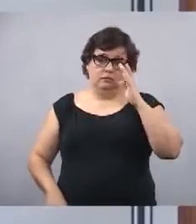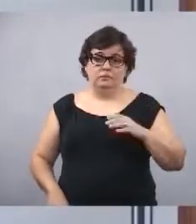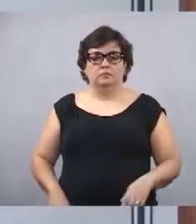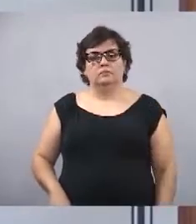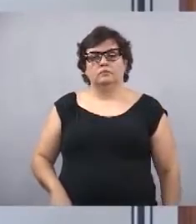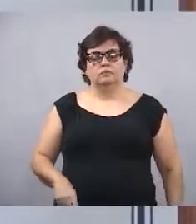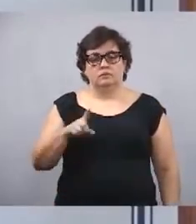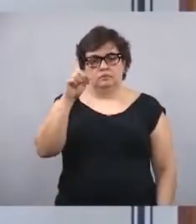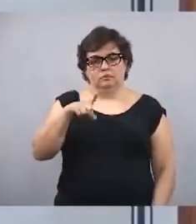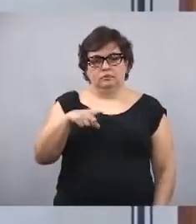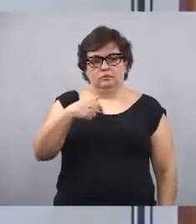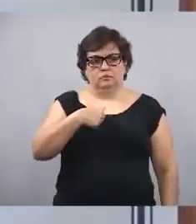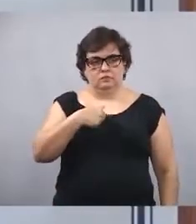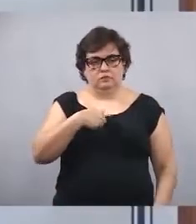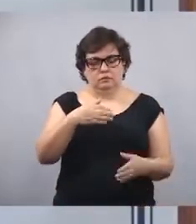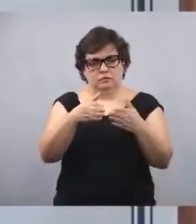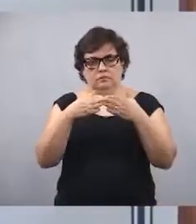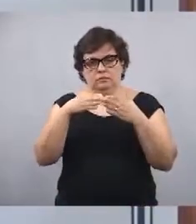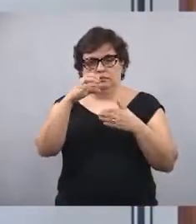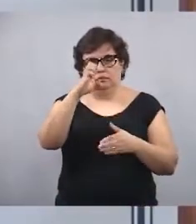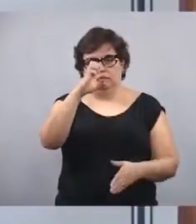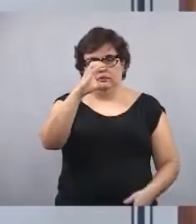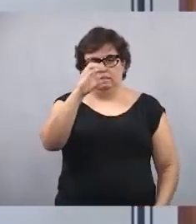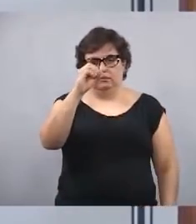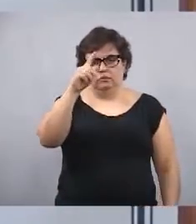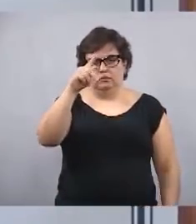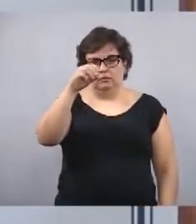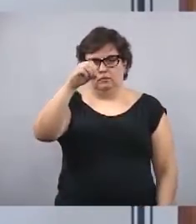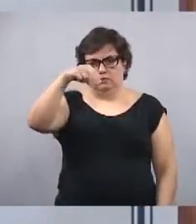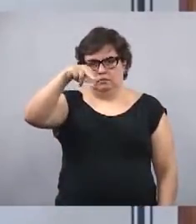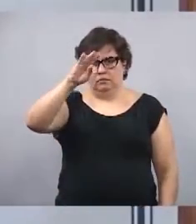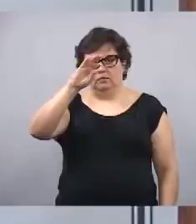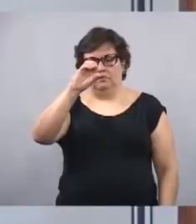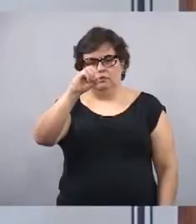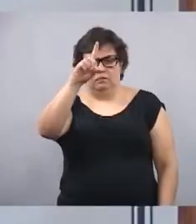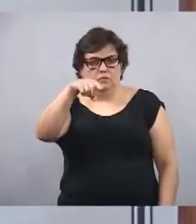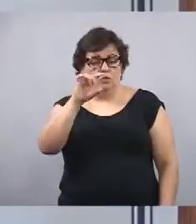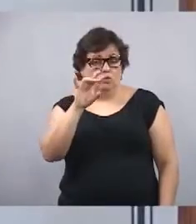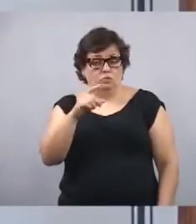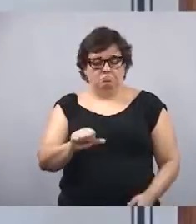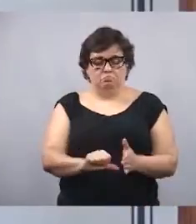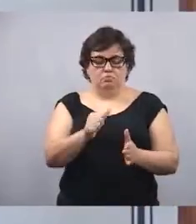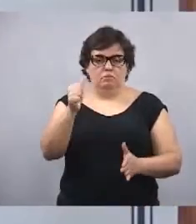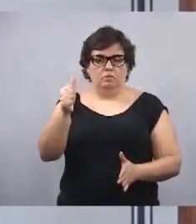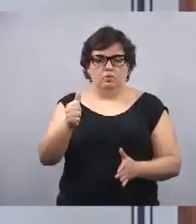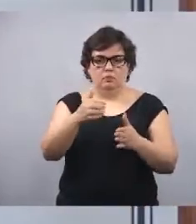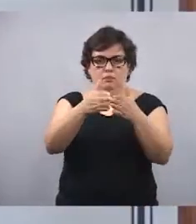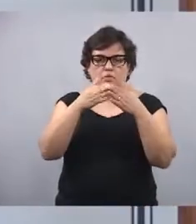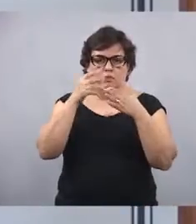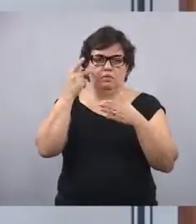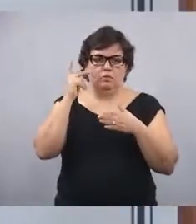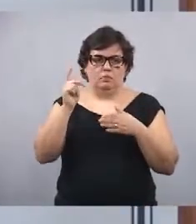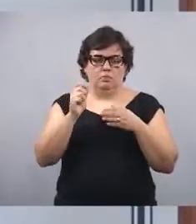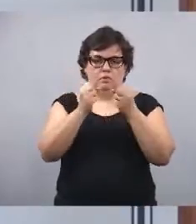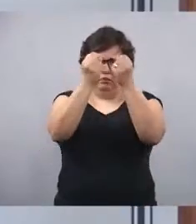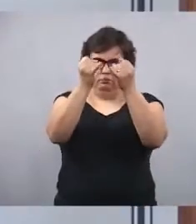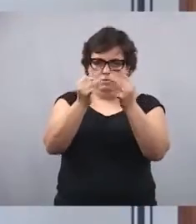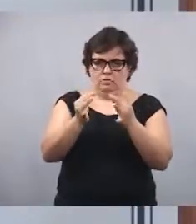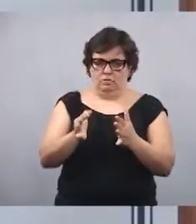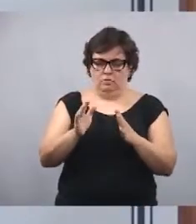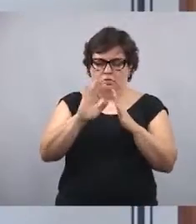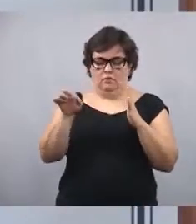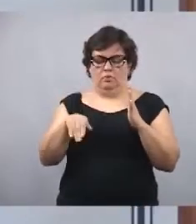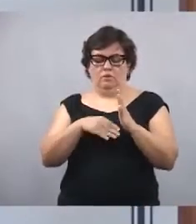nesse sentido que eu peço. O ecoponto, é óbvio, é só um primeiro passo, é só um primeiro pedido para que sejam dadas essas informações que